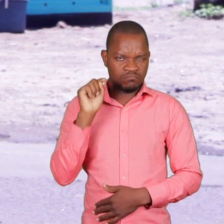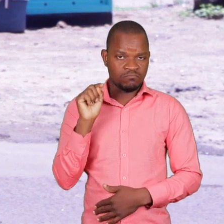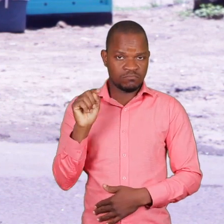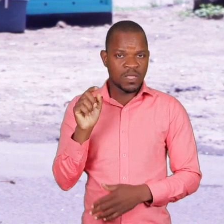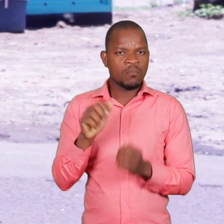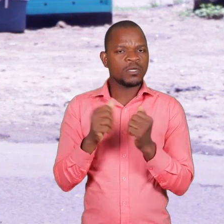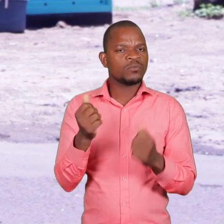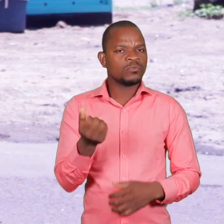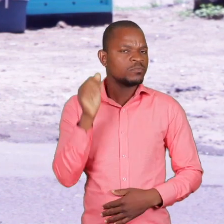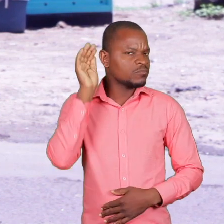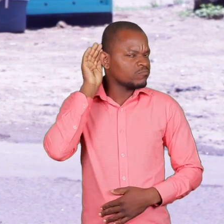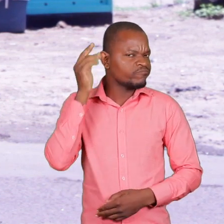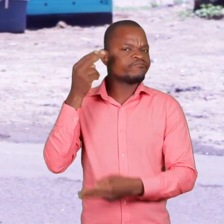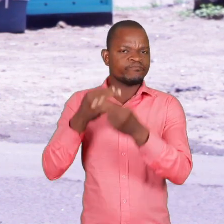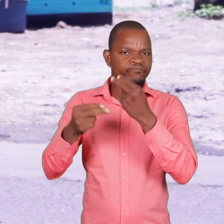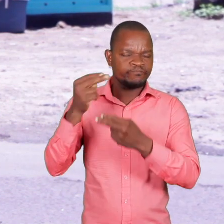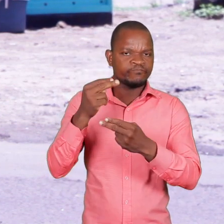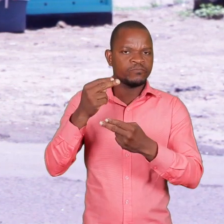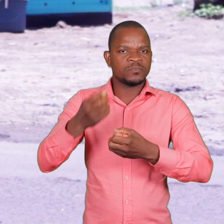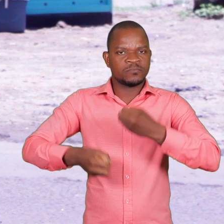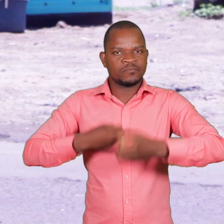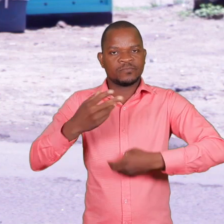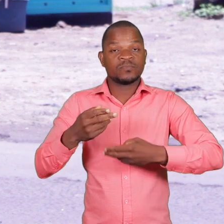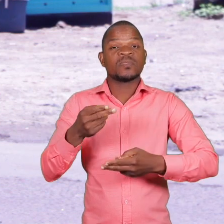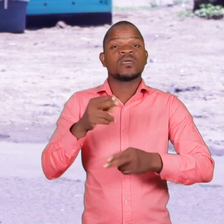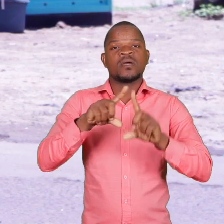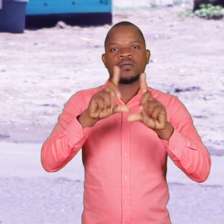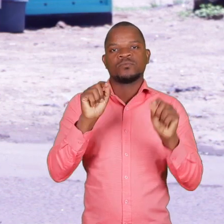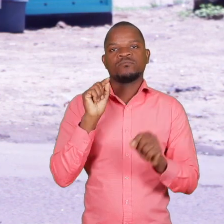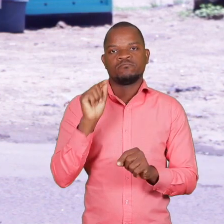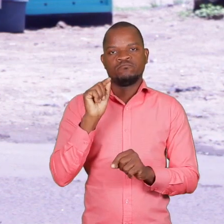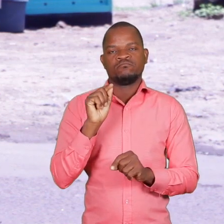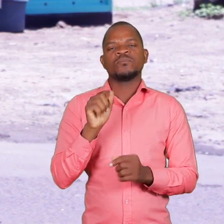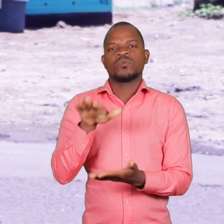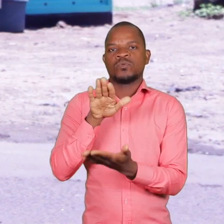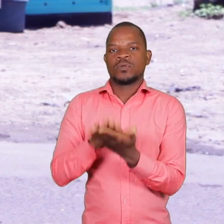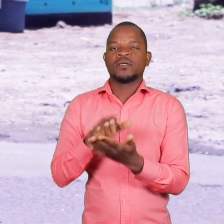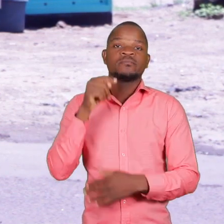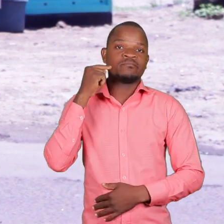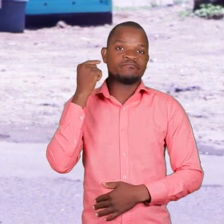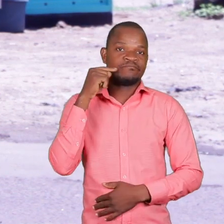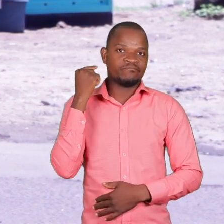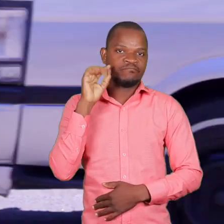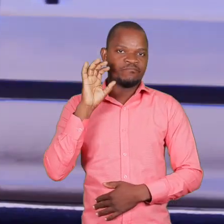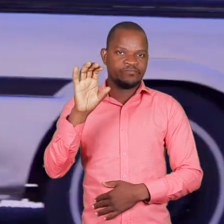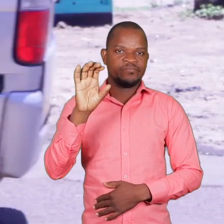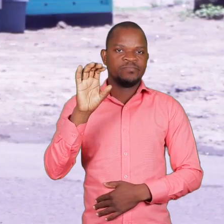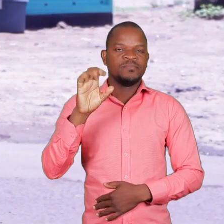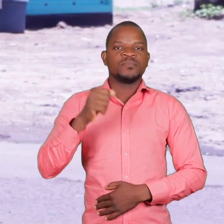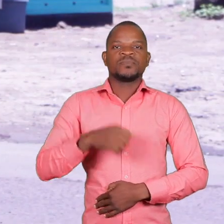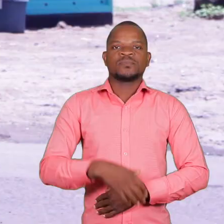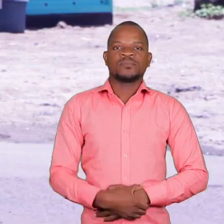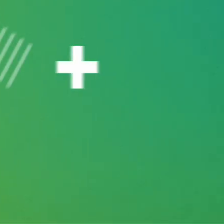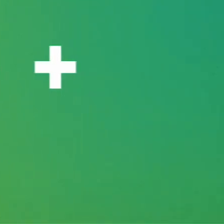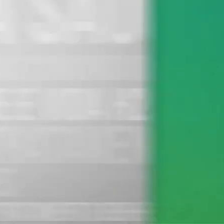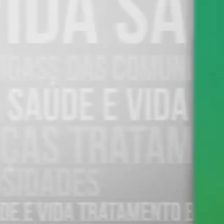Pemba, província de Cabo Delgado. Vamos acompanhar algumas histórias que retratam esta realidade a partir de